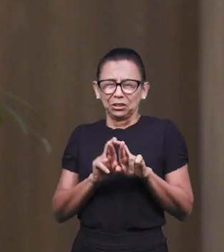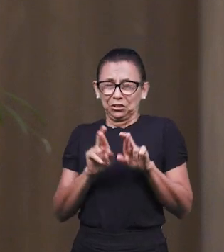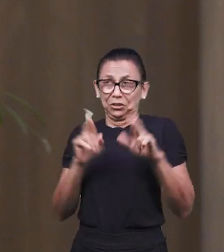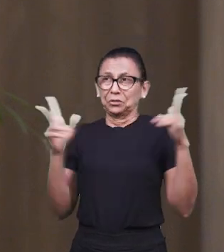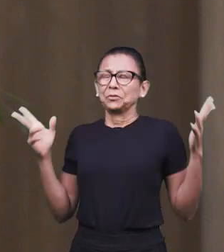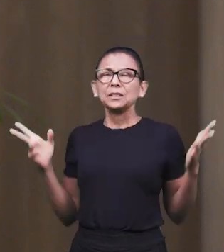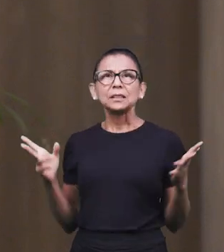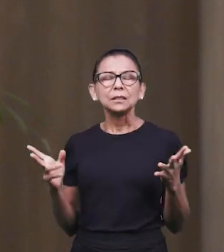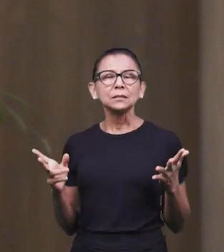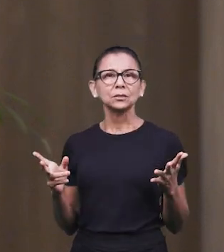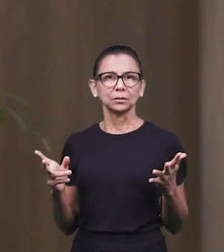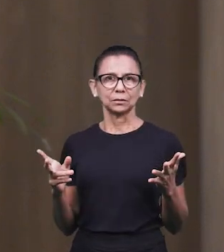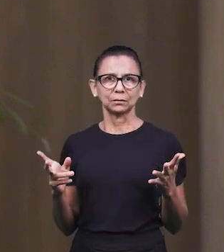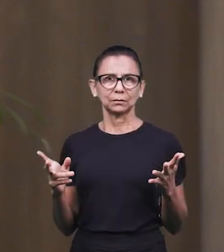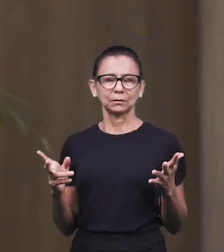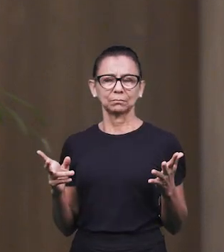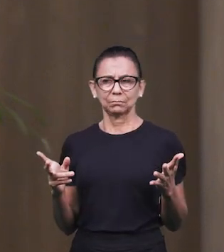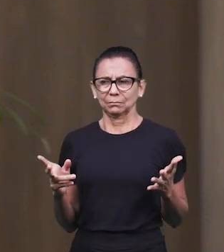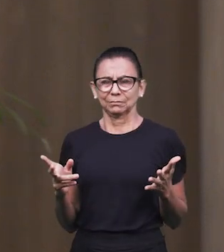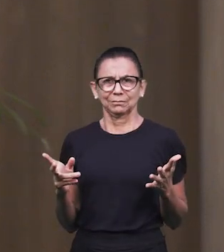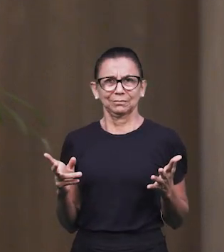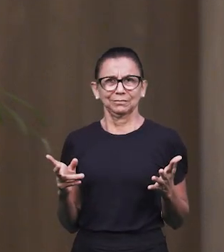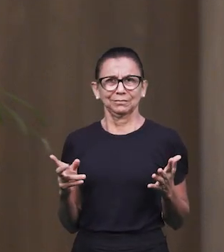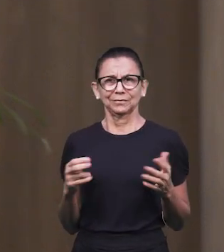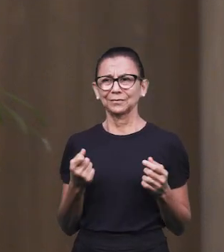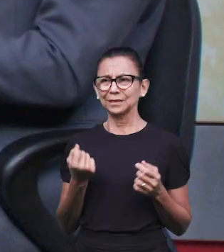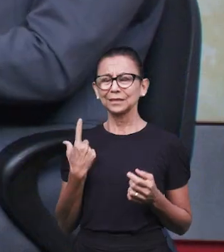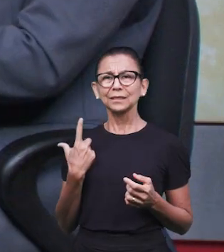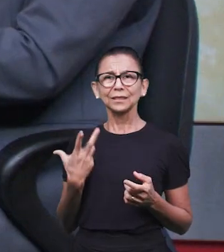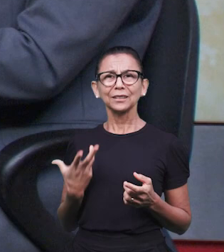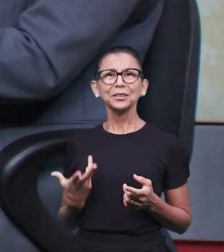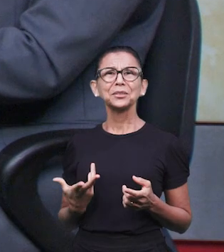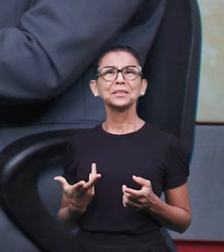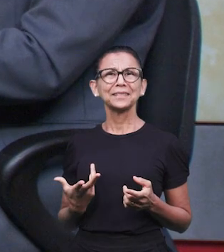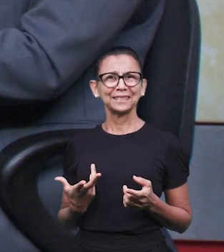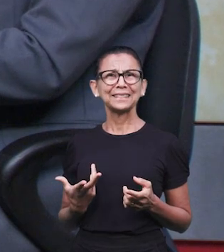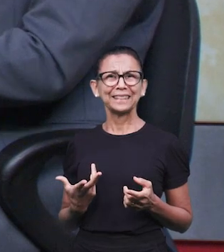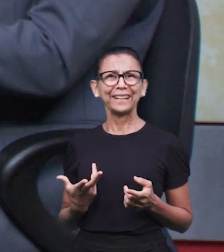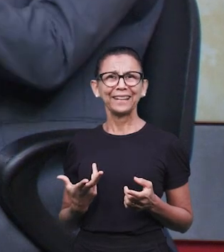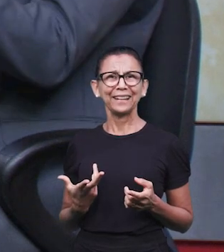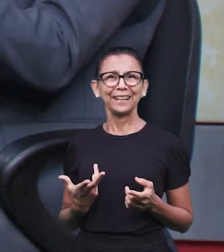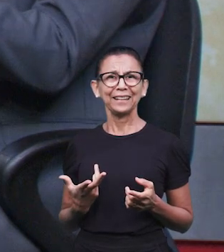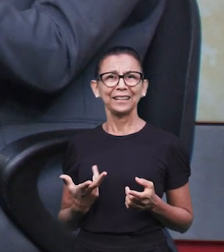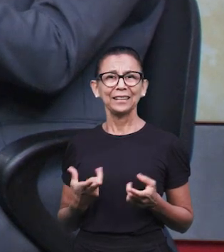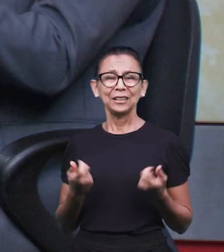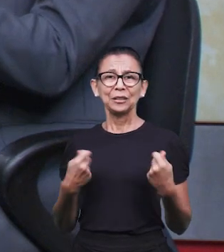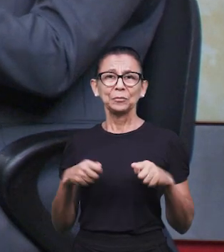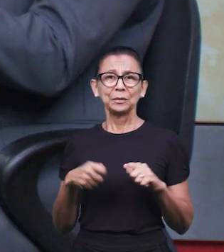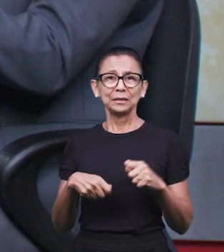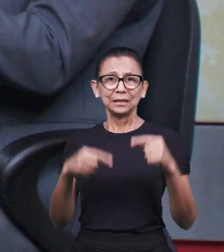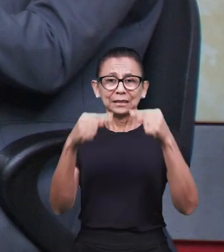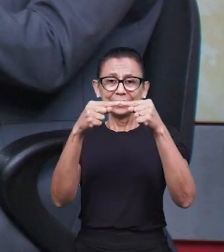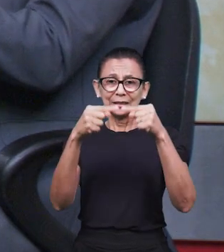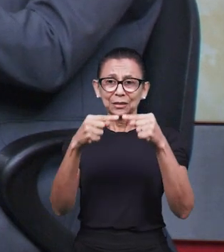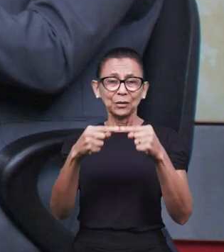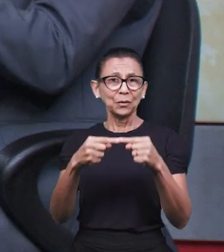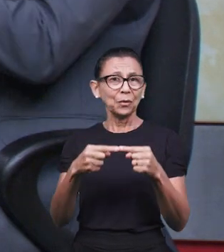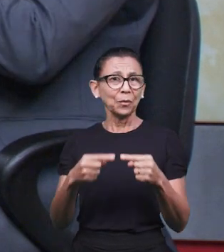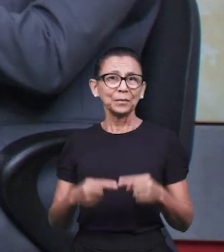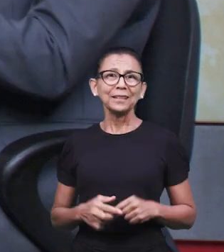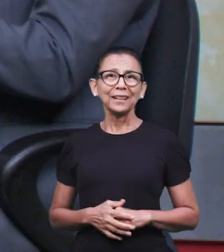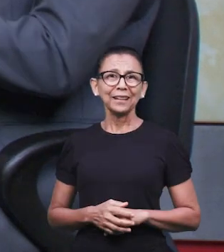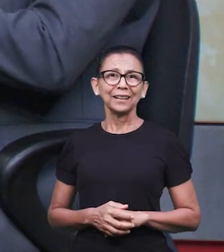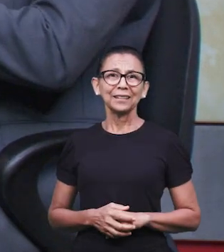fossem duas pregações distintas. É. Quer dizer, você transforma o culto em uma coxa de retalhos. Você pega um pedaço de pano azul, outro pedaço de pano de outra